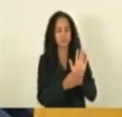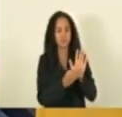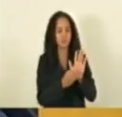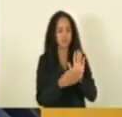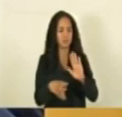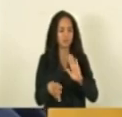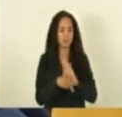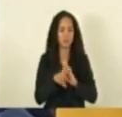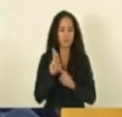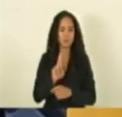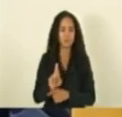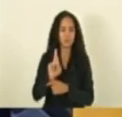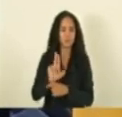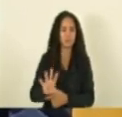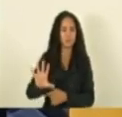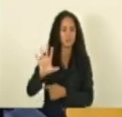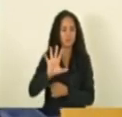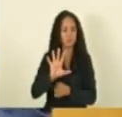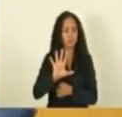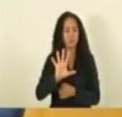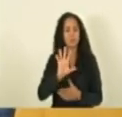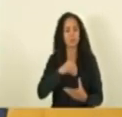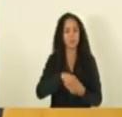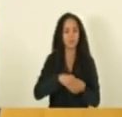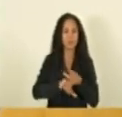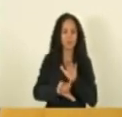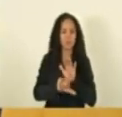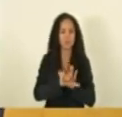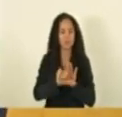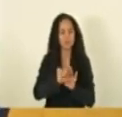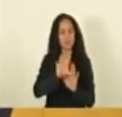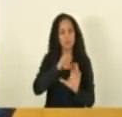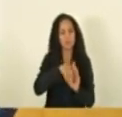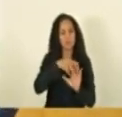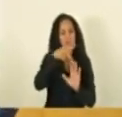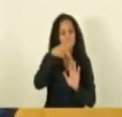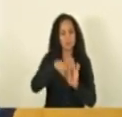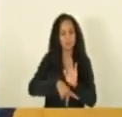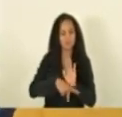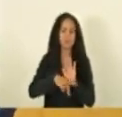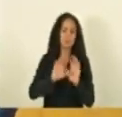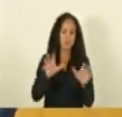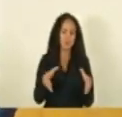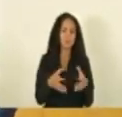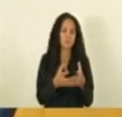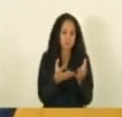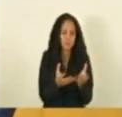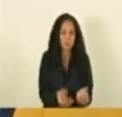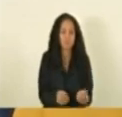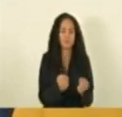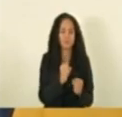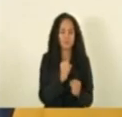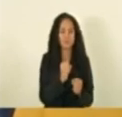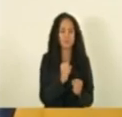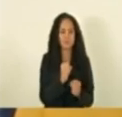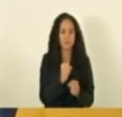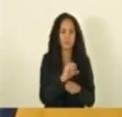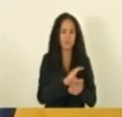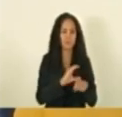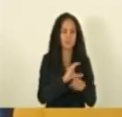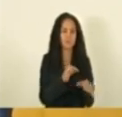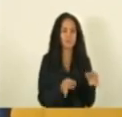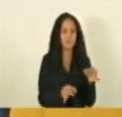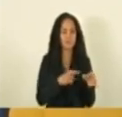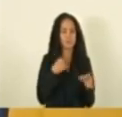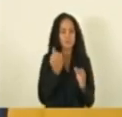sugerida pela Procuradoria para dar legalidade ao projeto lá na comissão, acatada na Comissão de Constituição e Justiça,